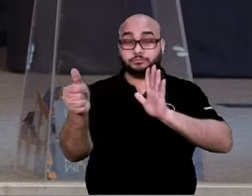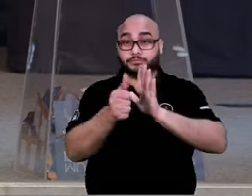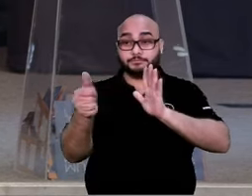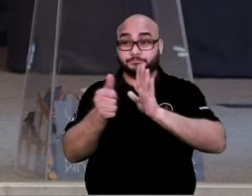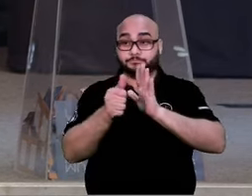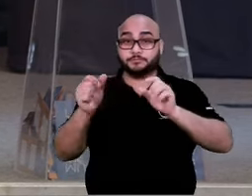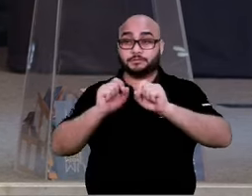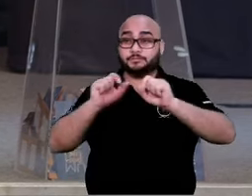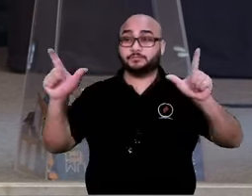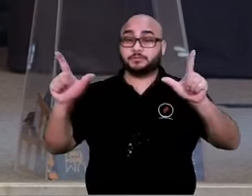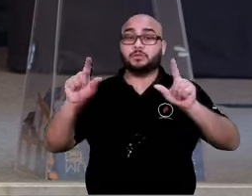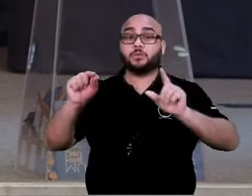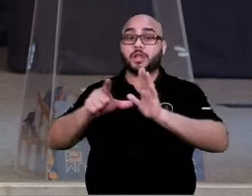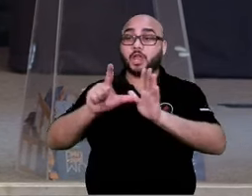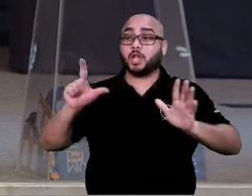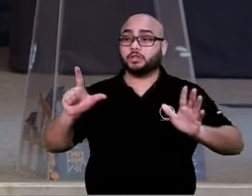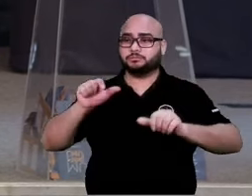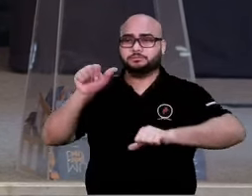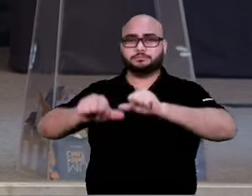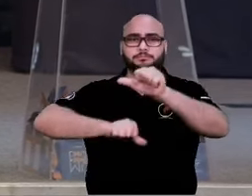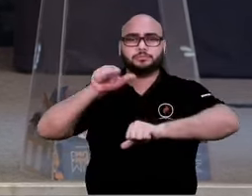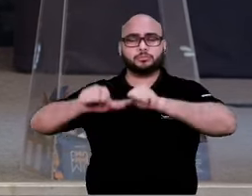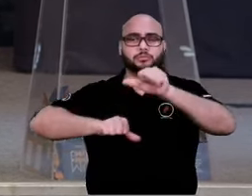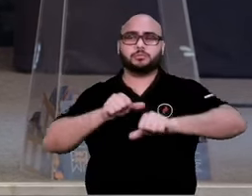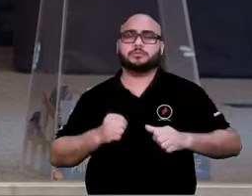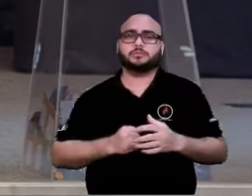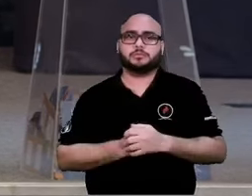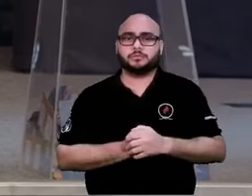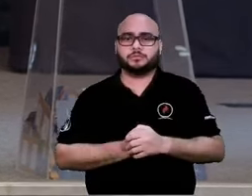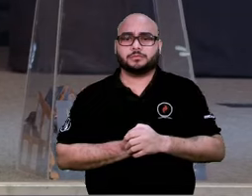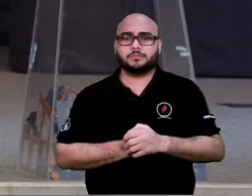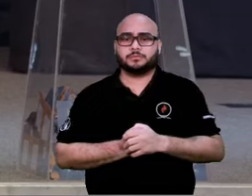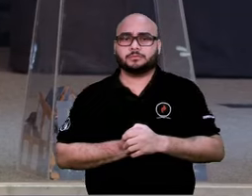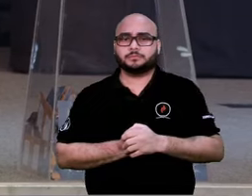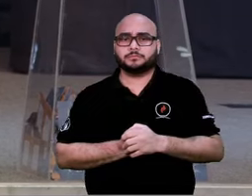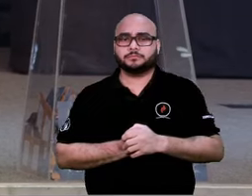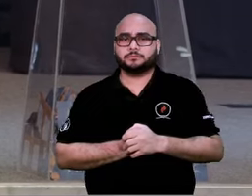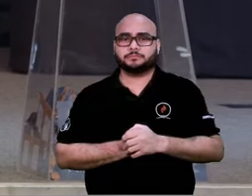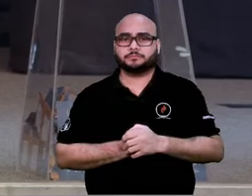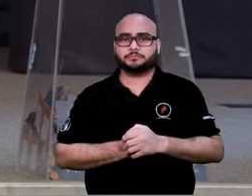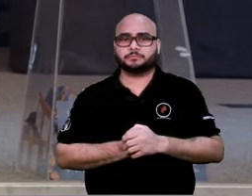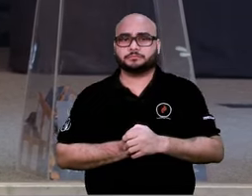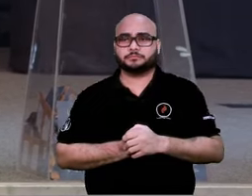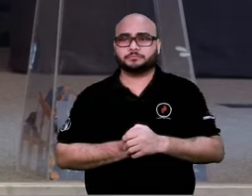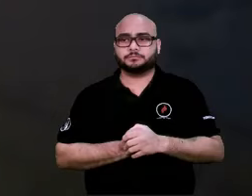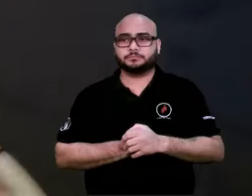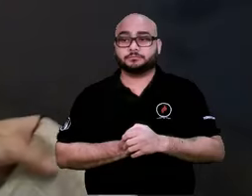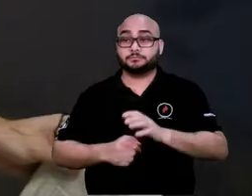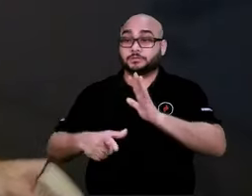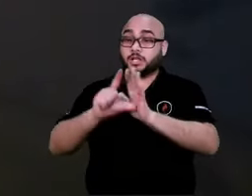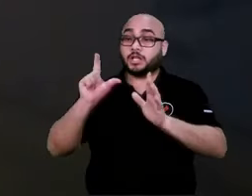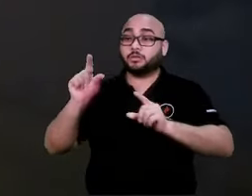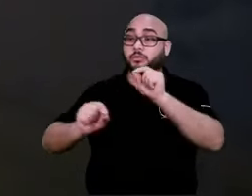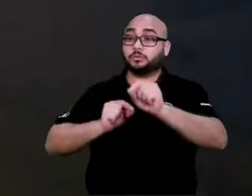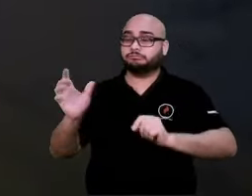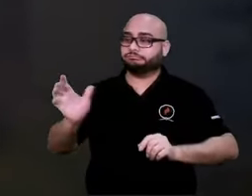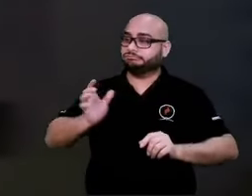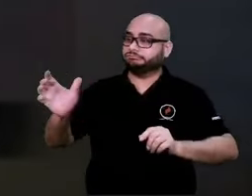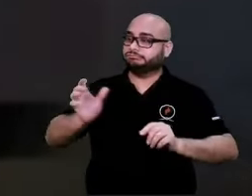do verso 11 construiu uma cidade, está cheio de despojos no seu arsenal e está esquecendo